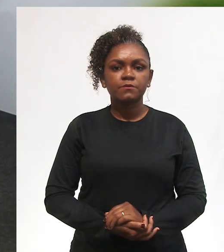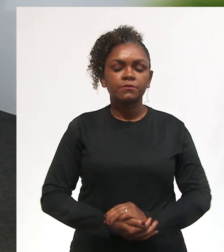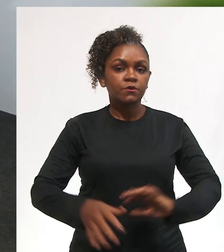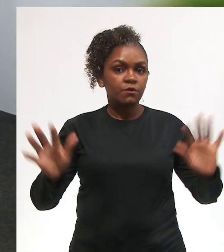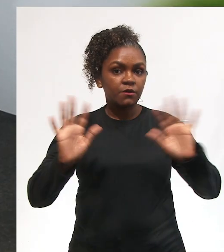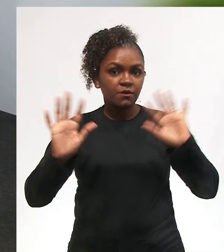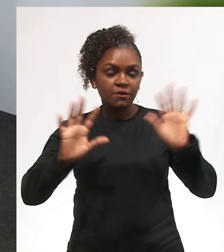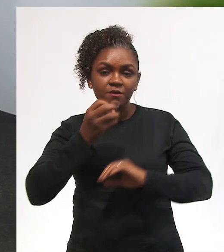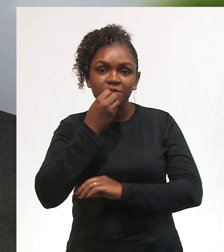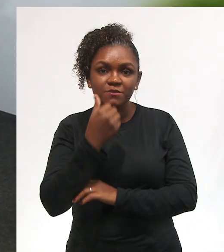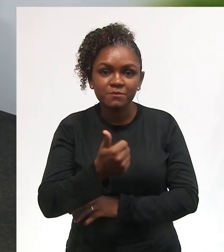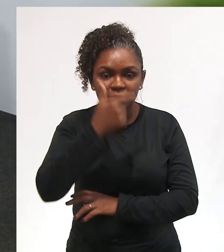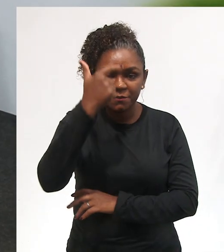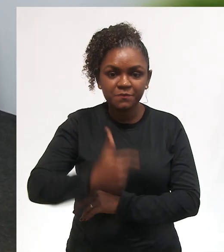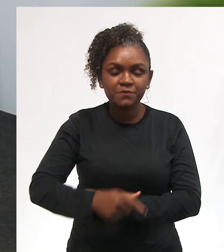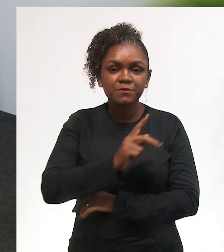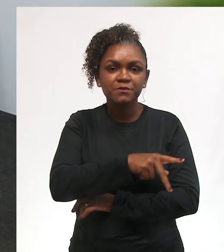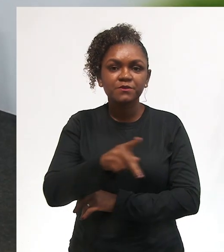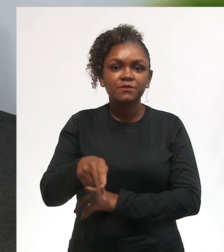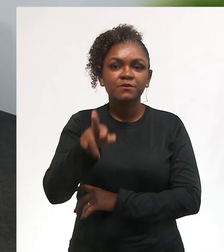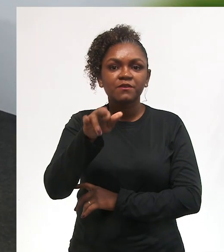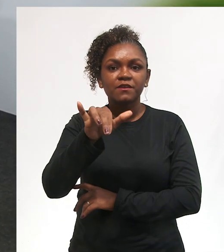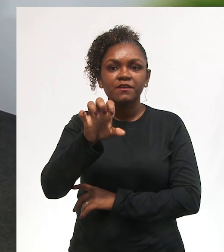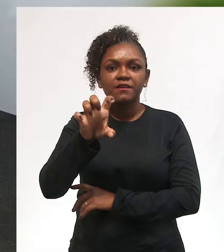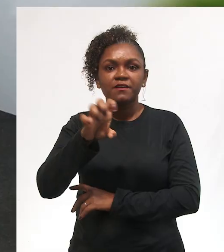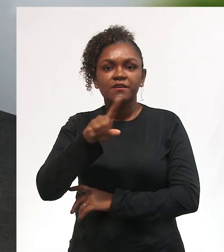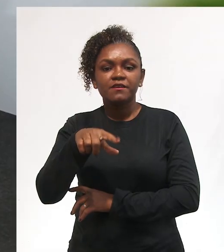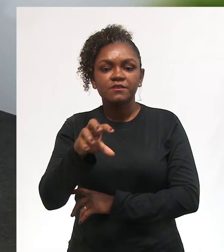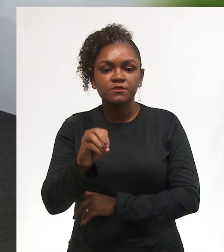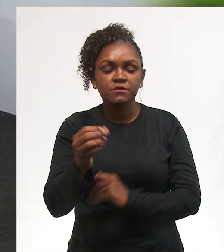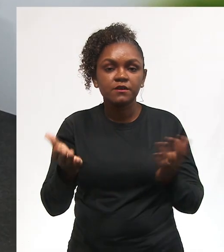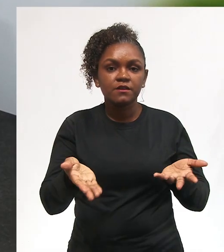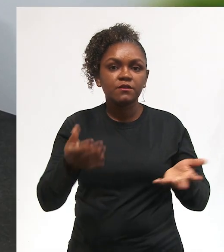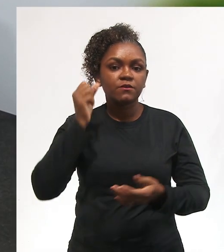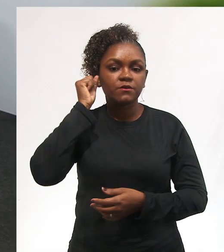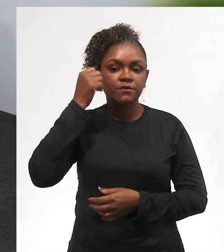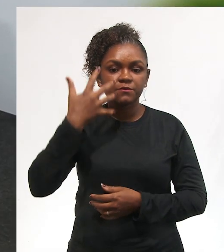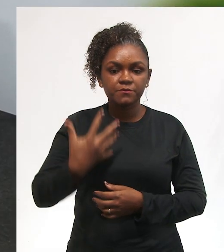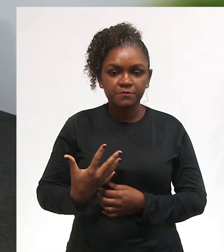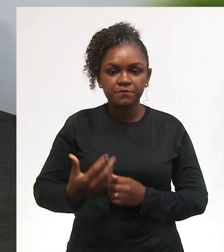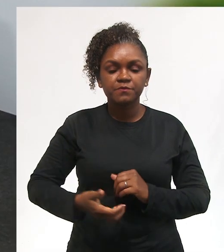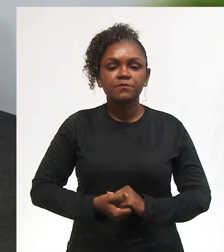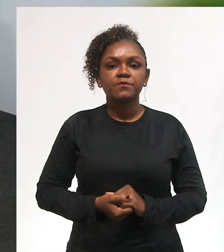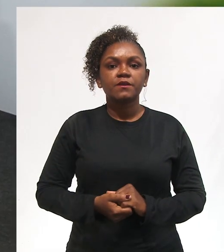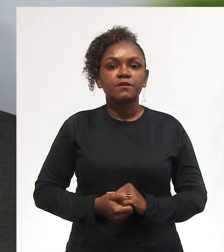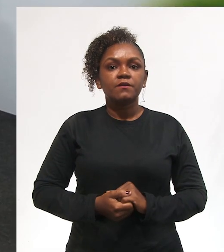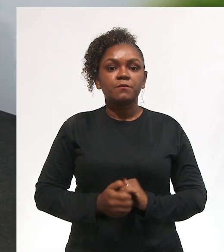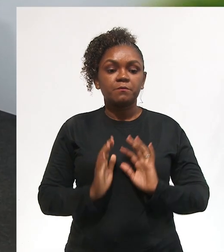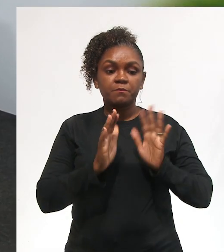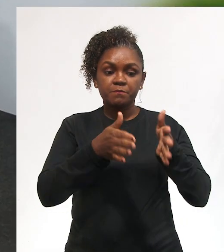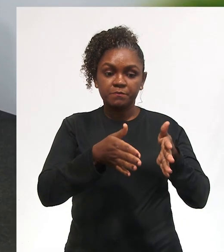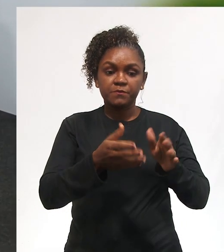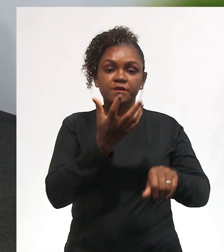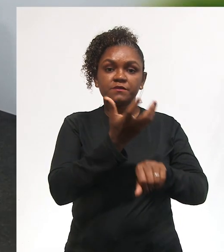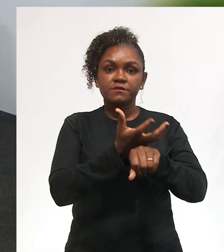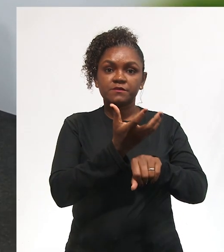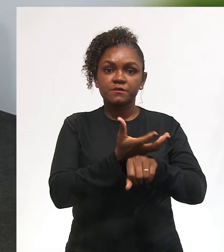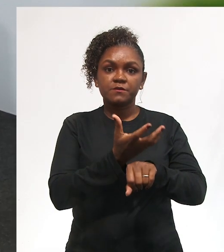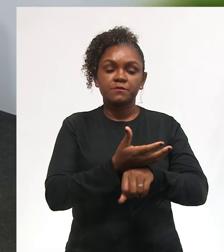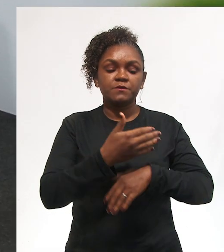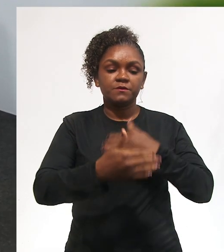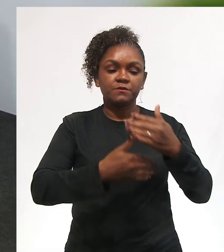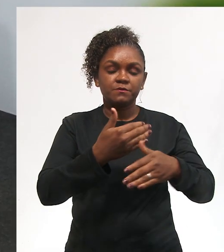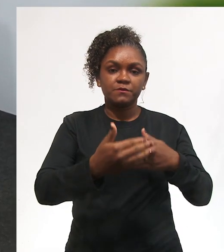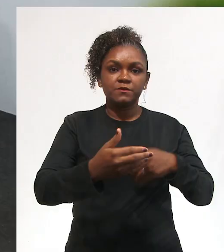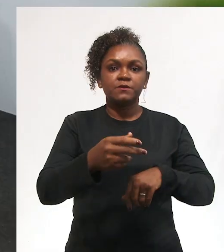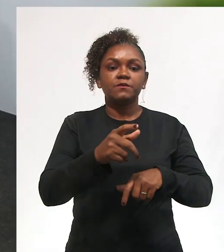Olá pessoal, tudo bom? Quem está falando é o professor Rieso Almeida. Vou fazer minha audiodescrição para a disciplina de Organização do Trabalho Pedagógico na